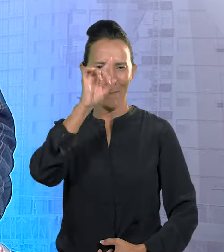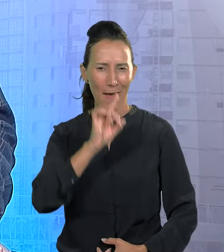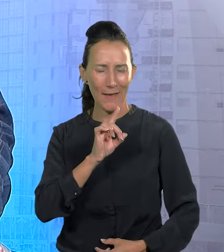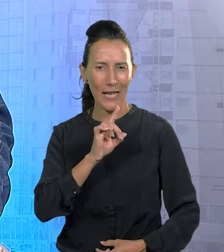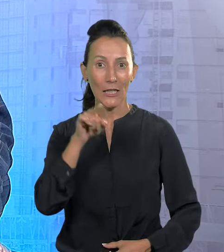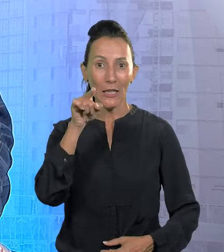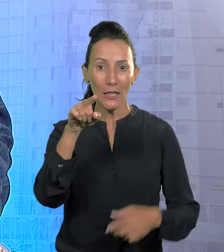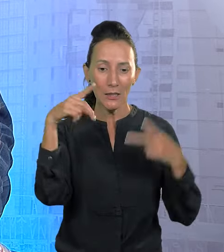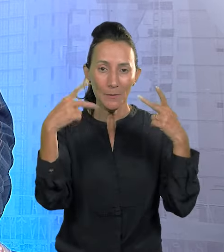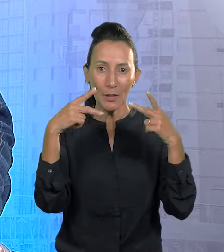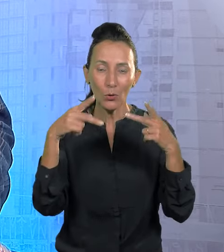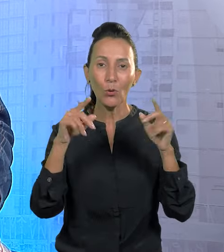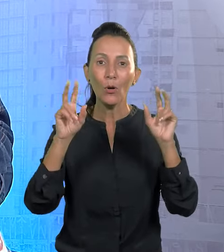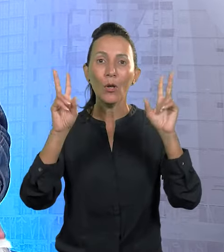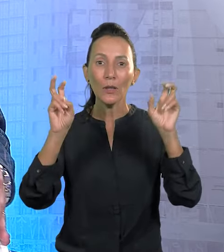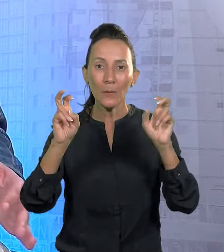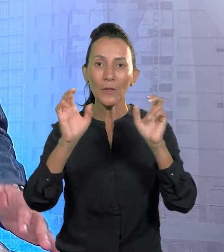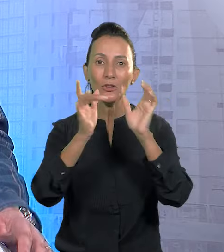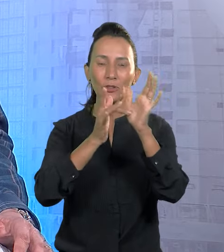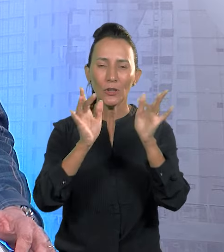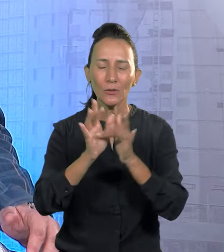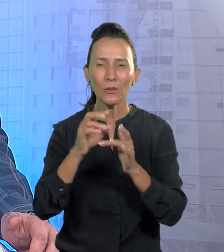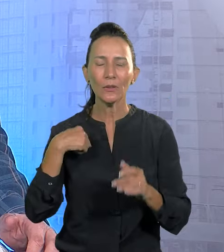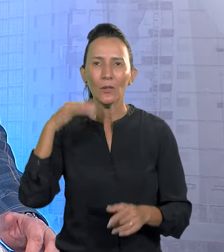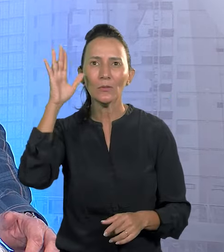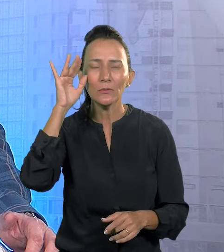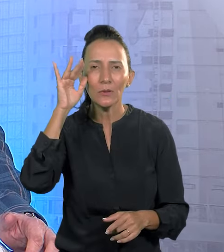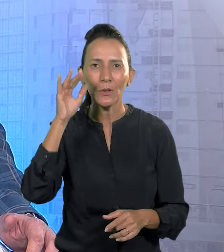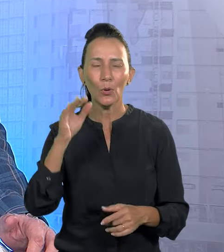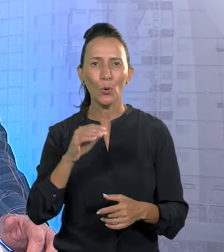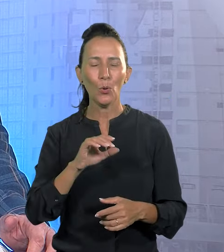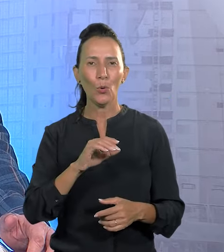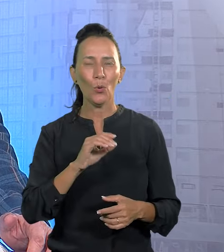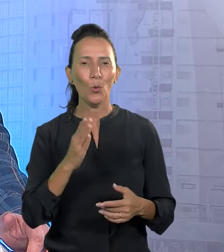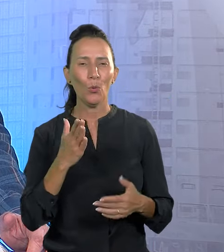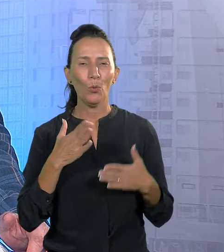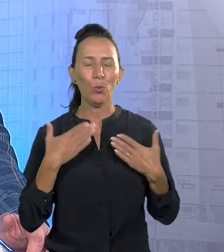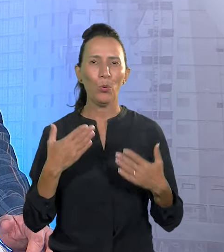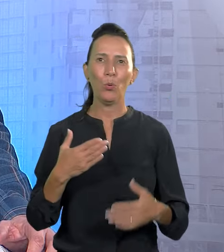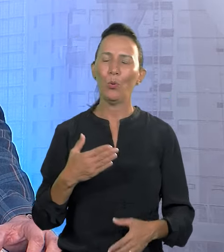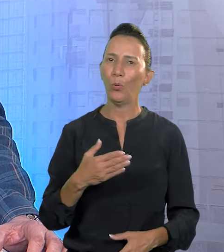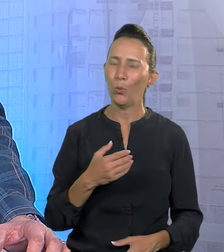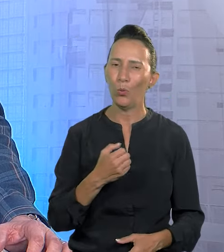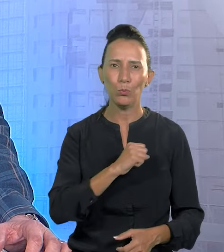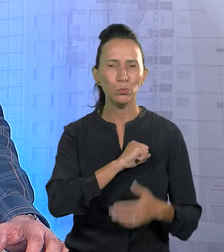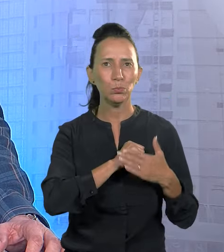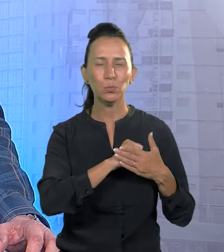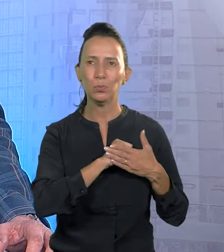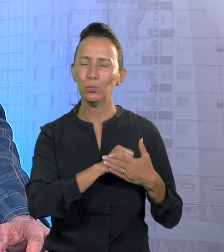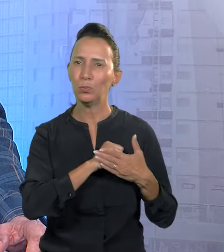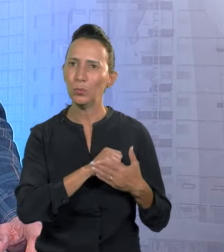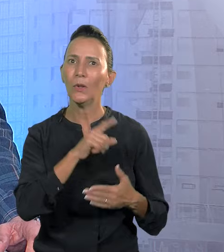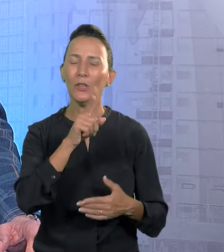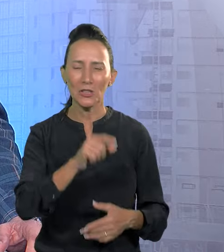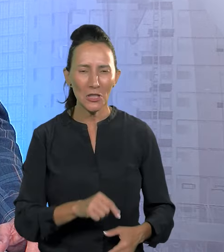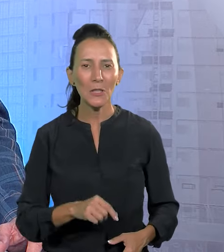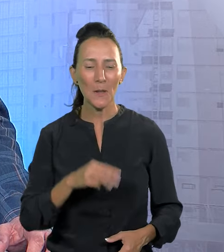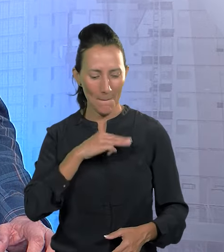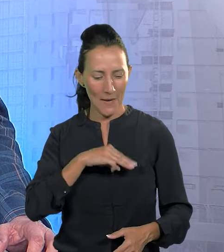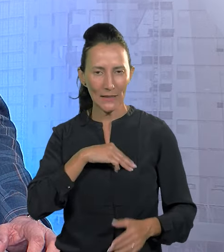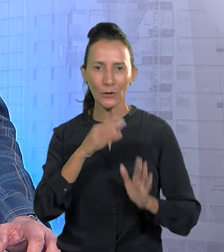pregou uma mensagem poderosa sobre Cristo, que impactou o meu coração. Essa mensagem está lá em Mateus, capítulo de número